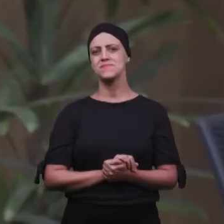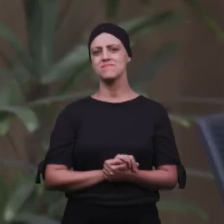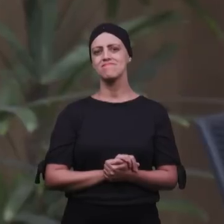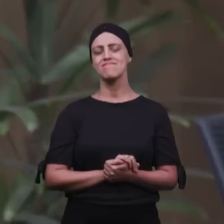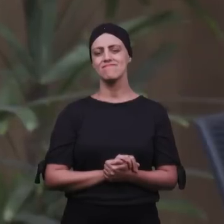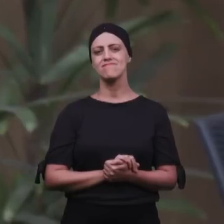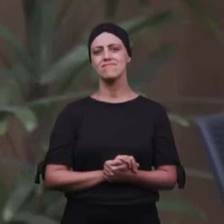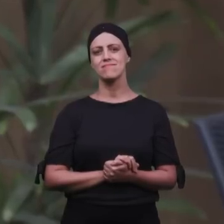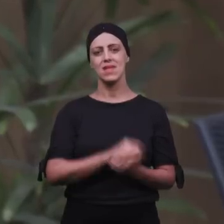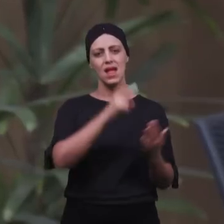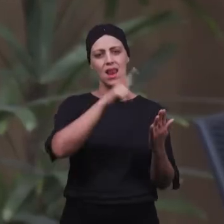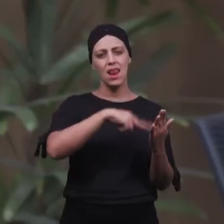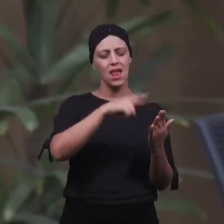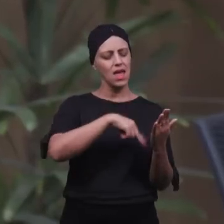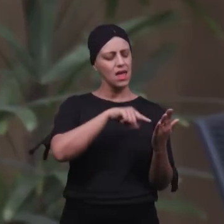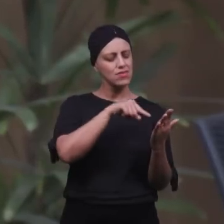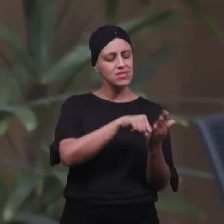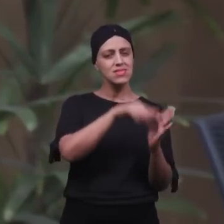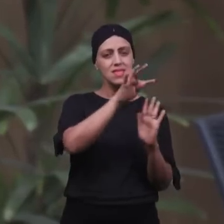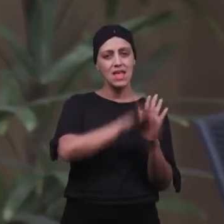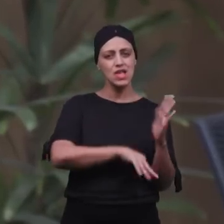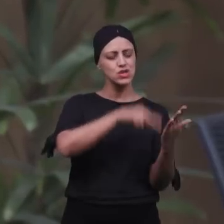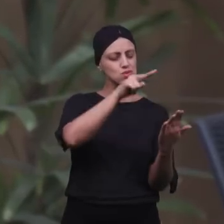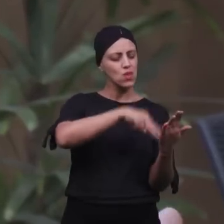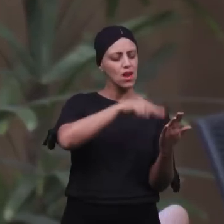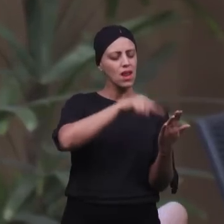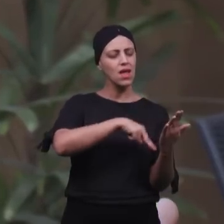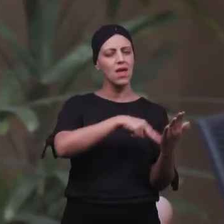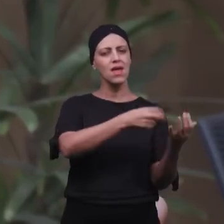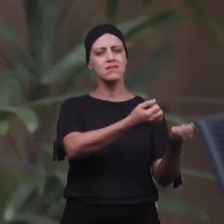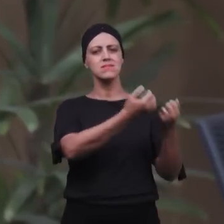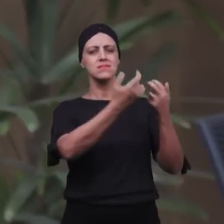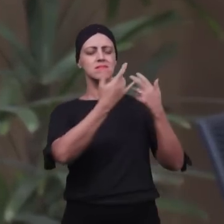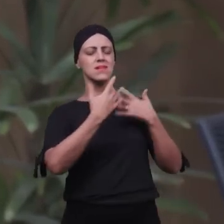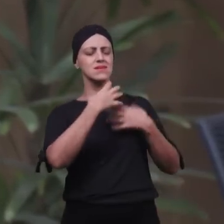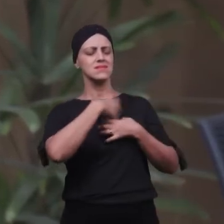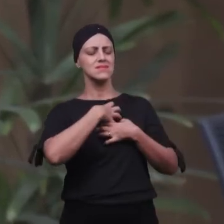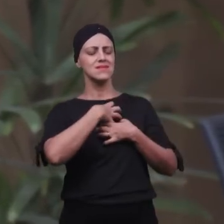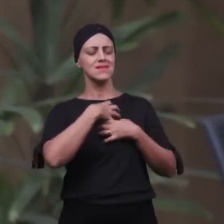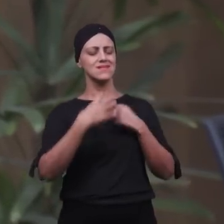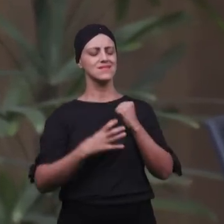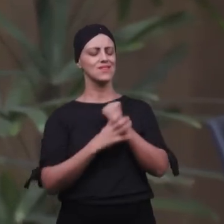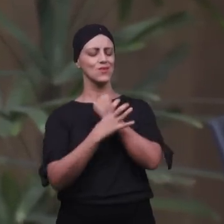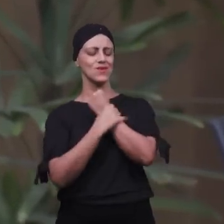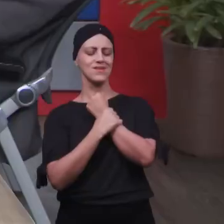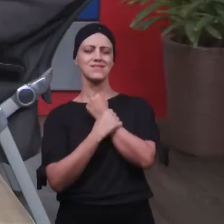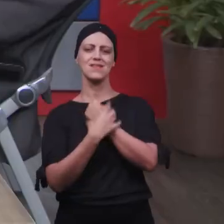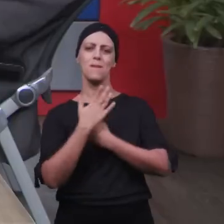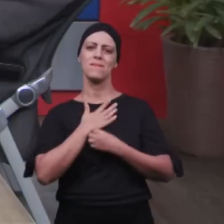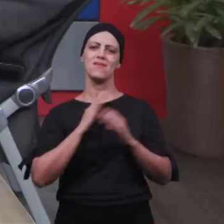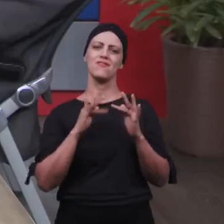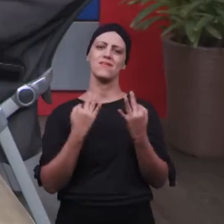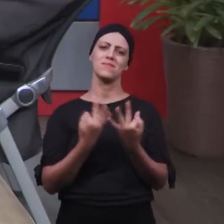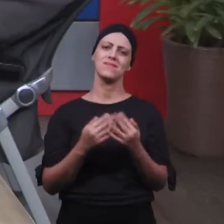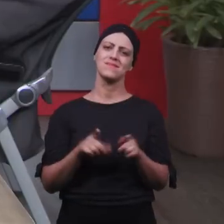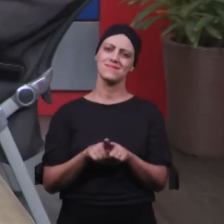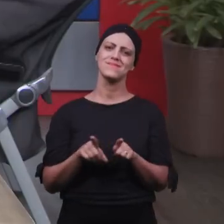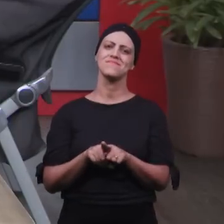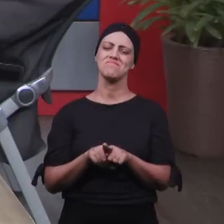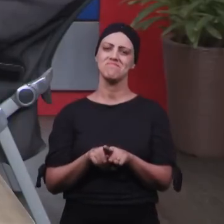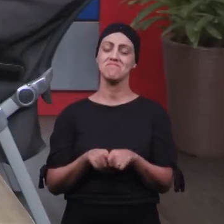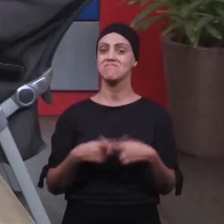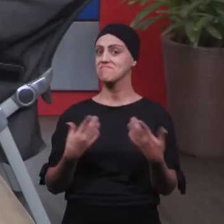a leitura da palavra, o texto que é lido, a palavra que é lido, me traz segurança a mim e a minha família. Então, quer dizer, é